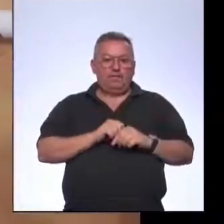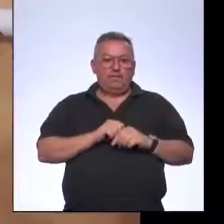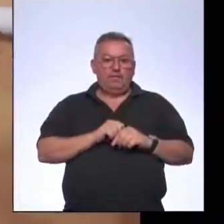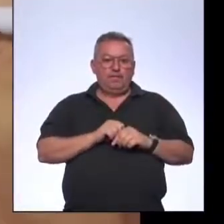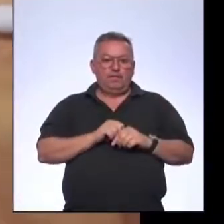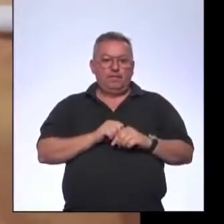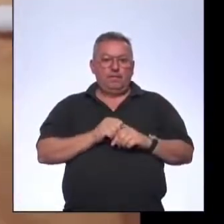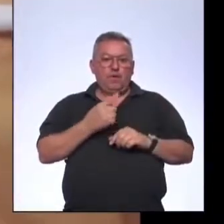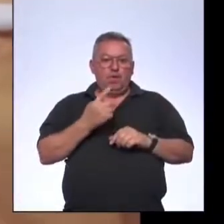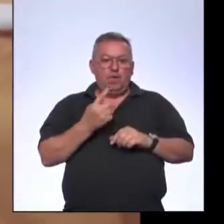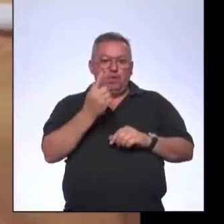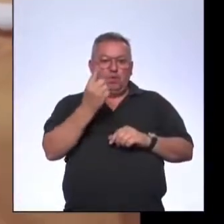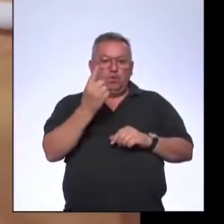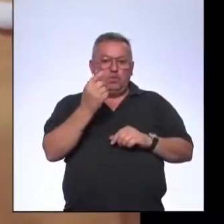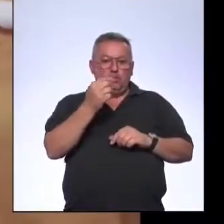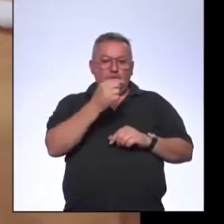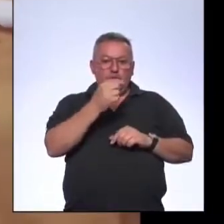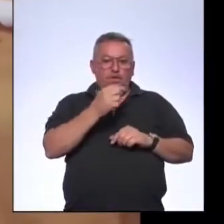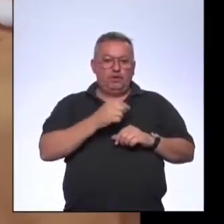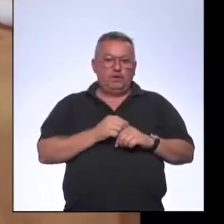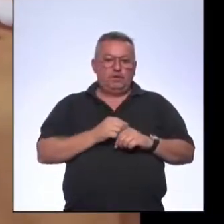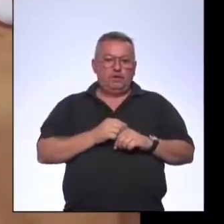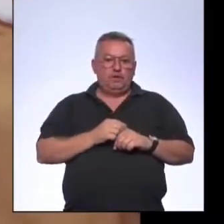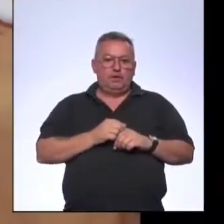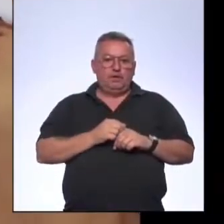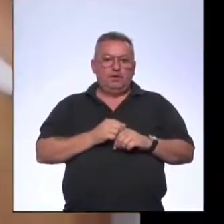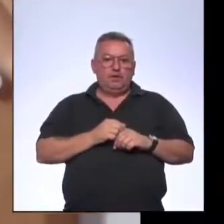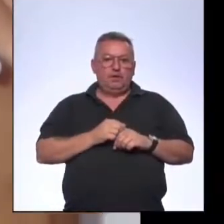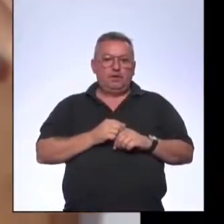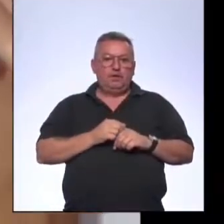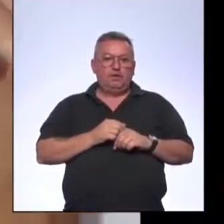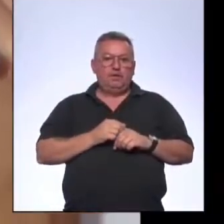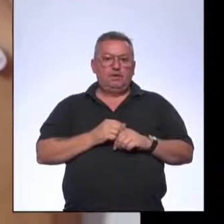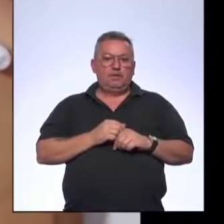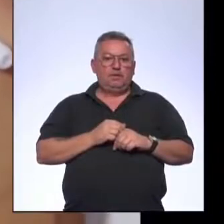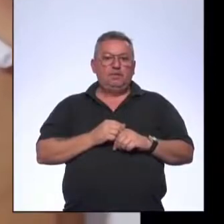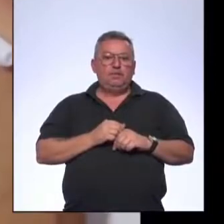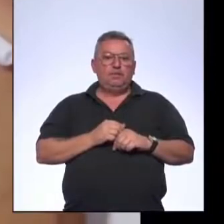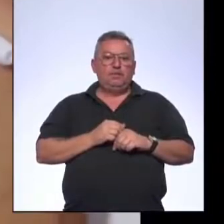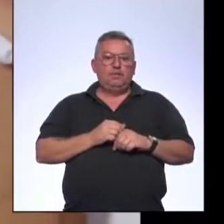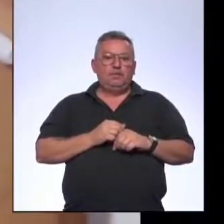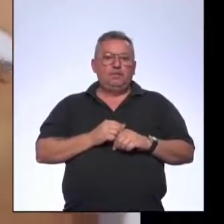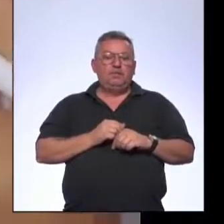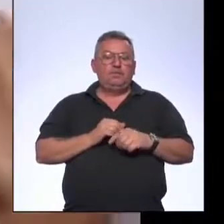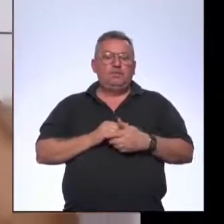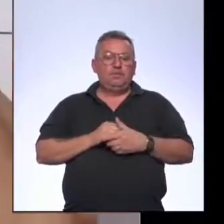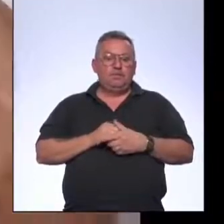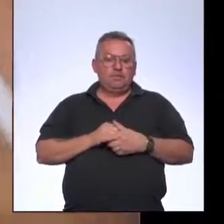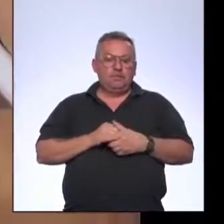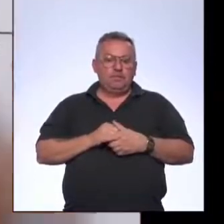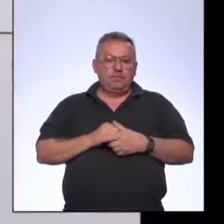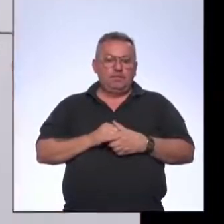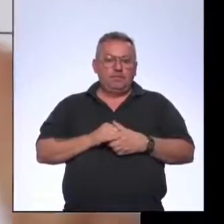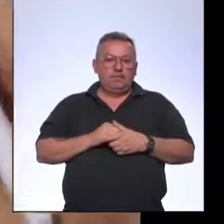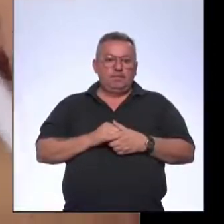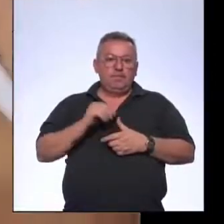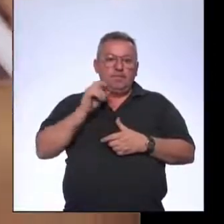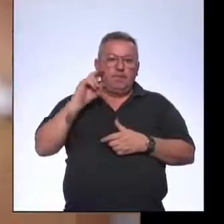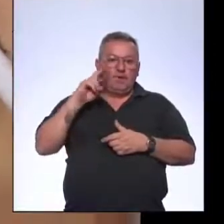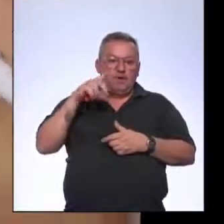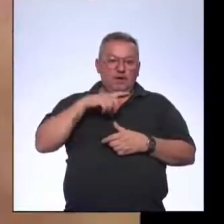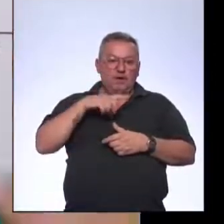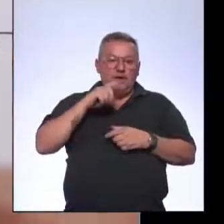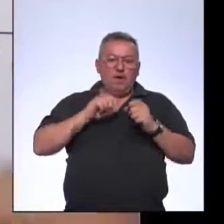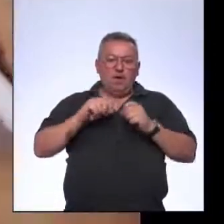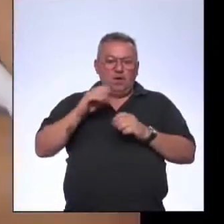uma ligação de um com o dois tomar um com outros e observe aqui eu